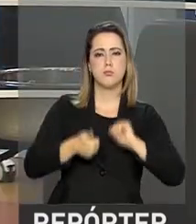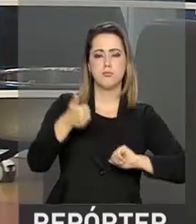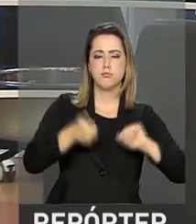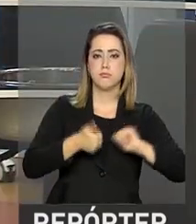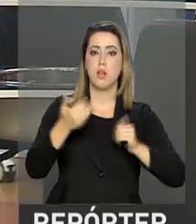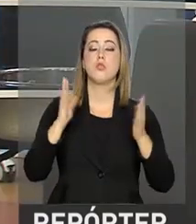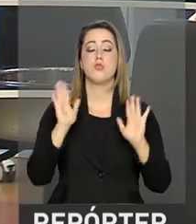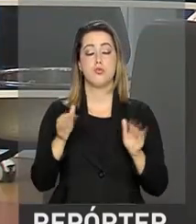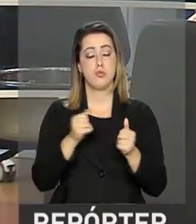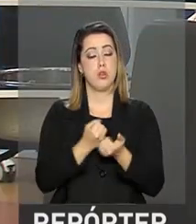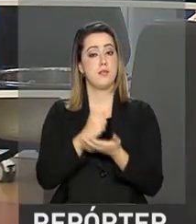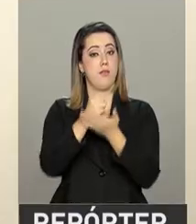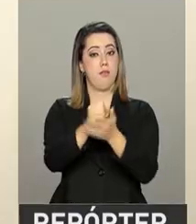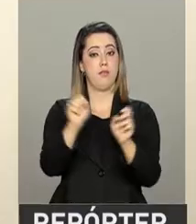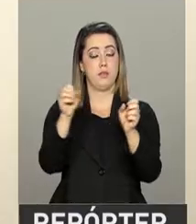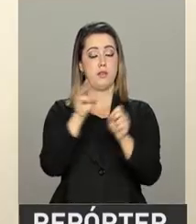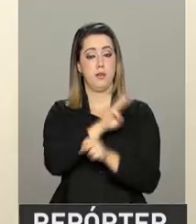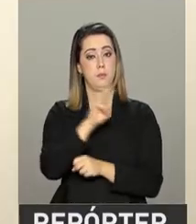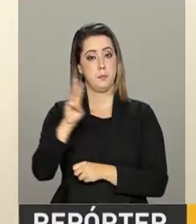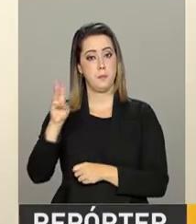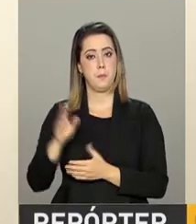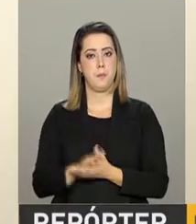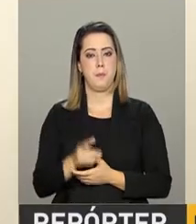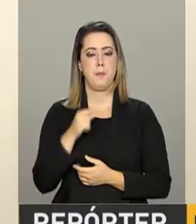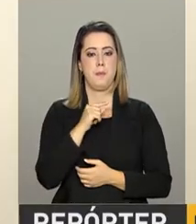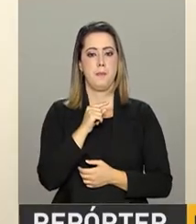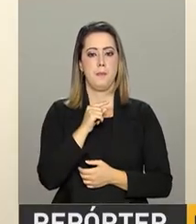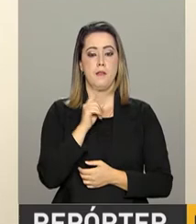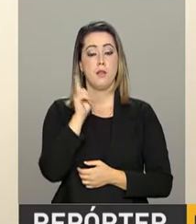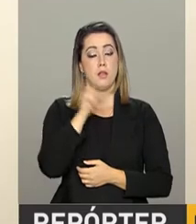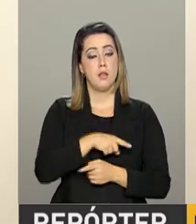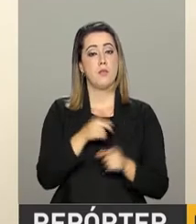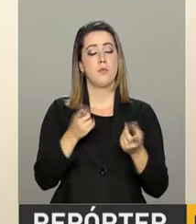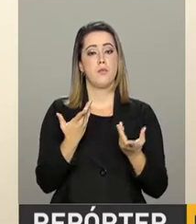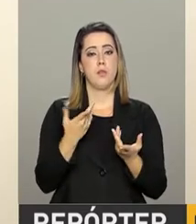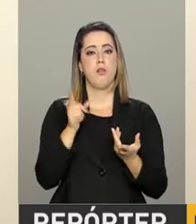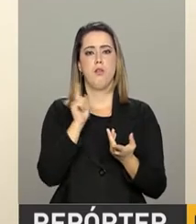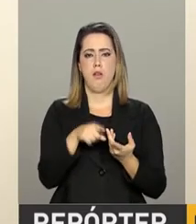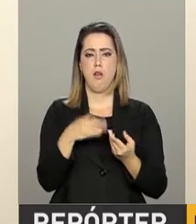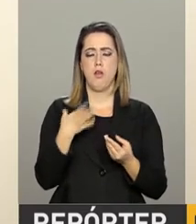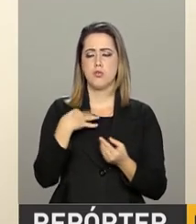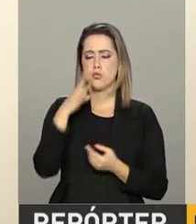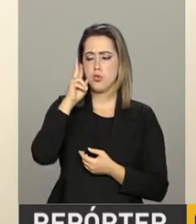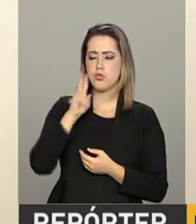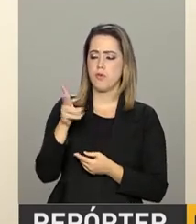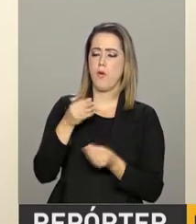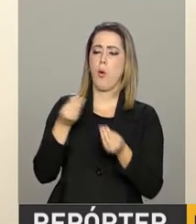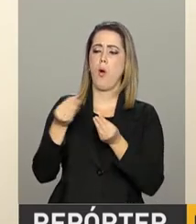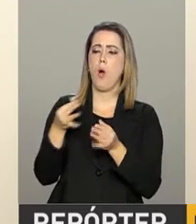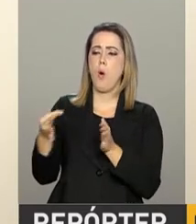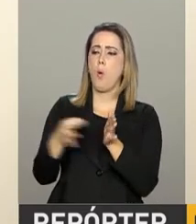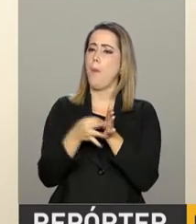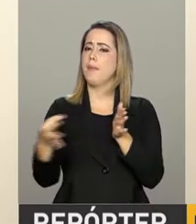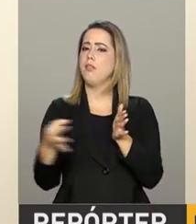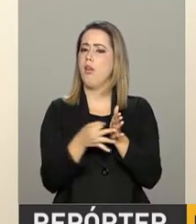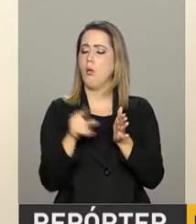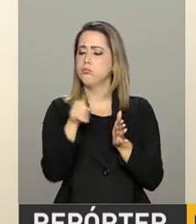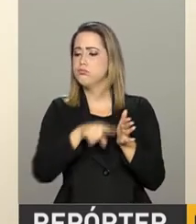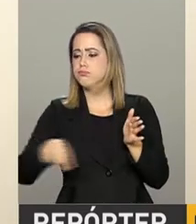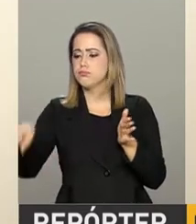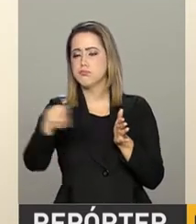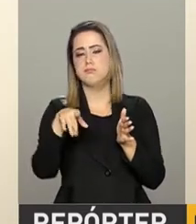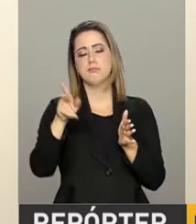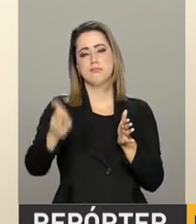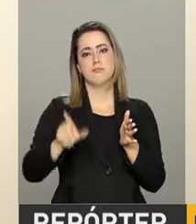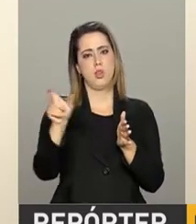está disponível na internet é muito comum a incorporação de sugestões apresentadas nesse modelo de consulta pública